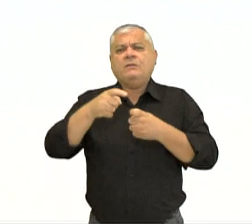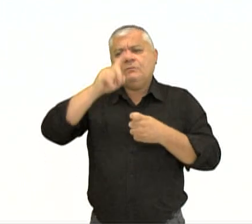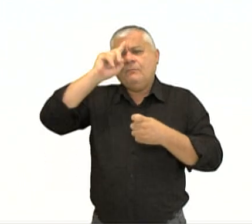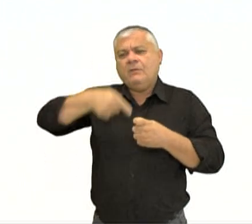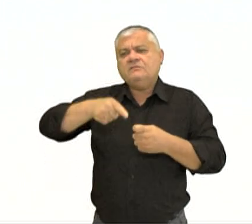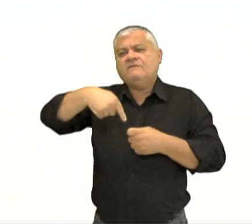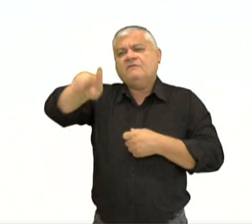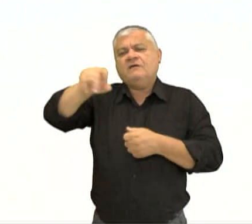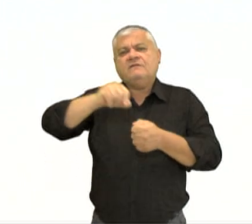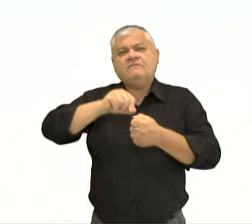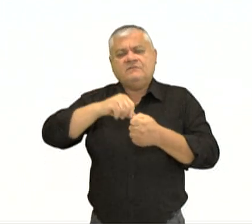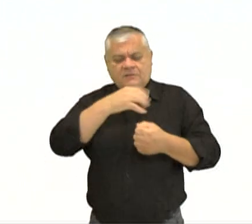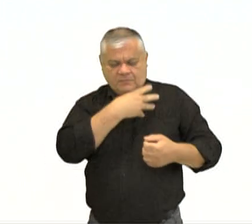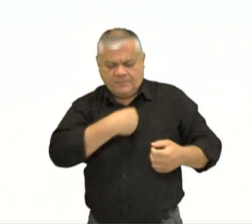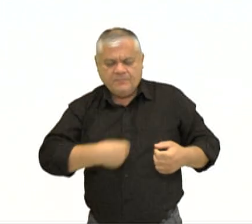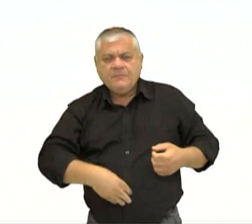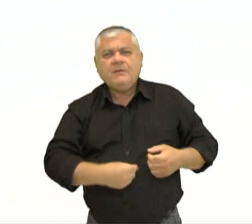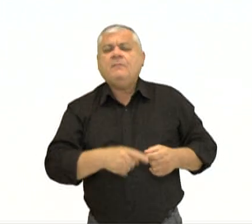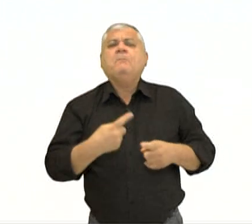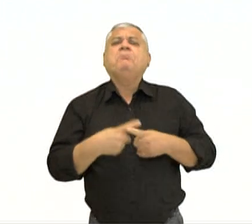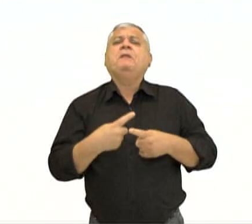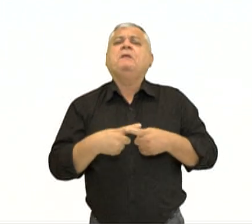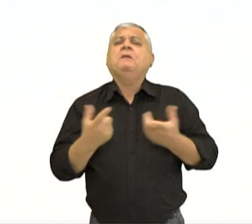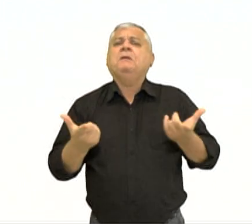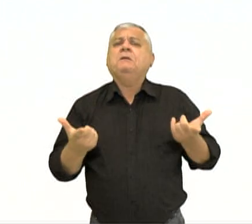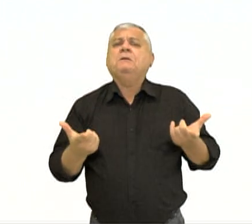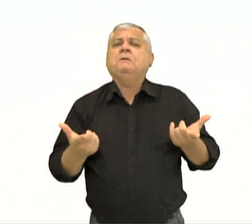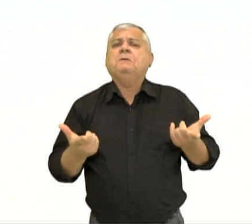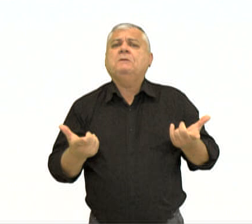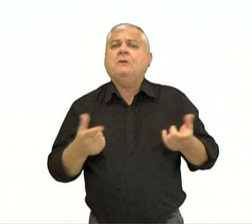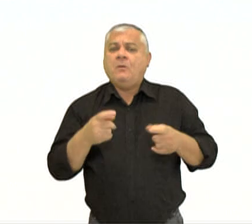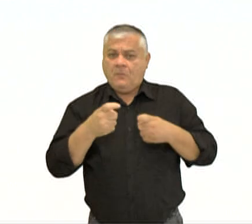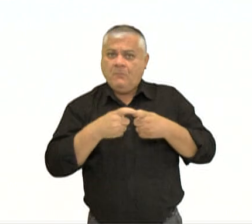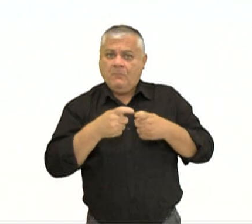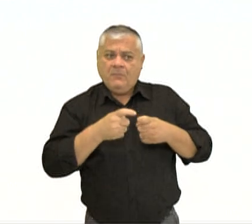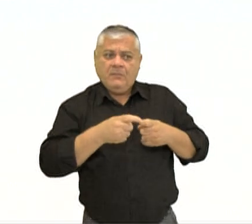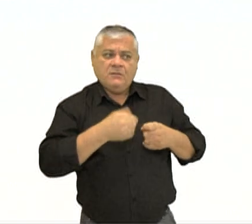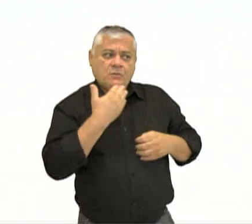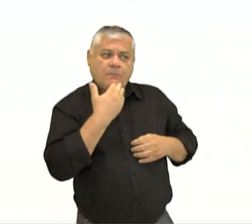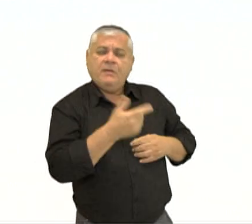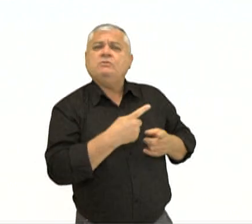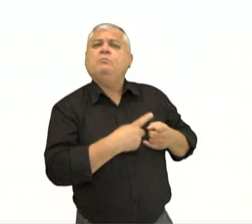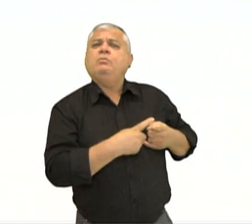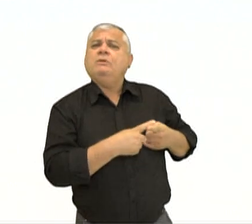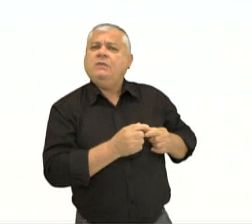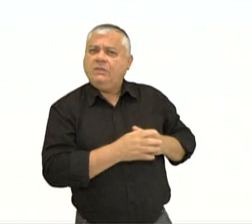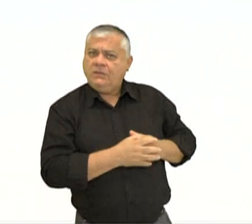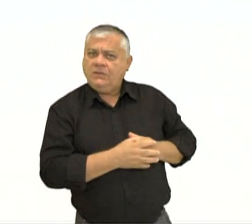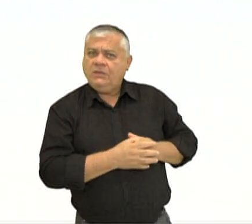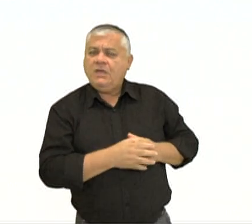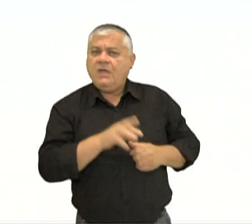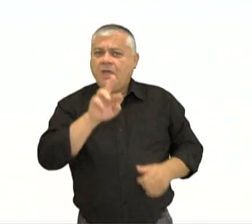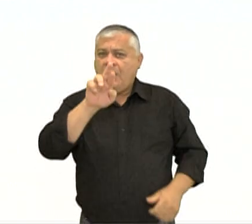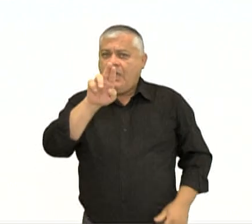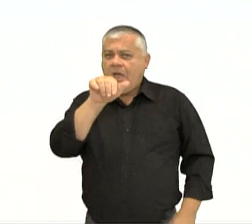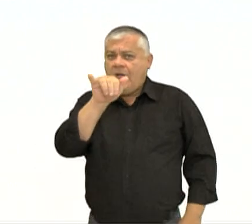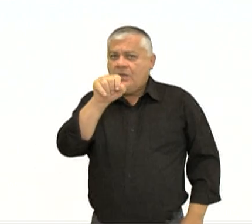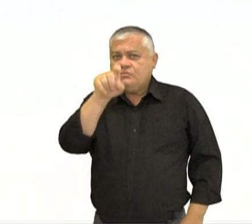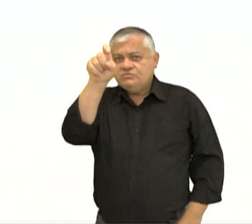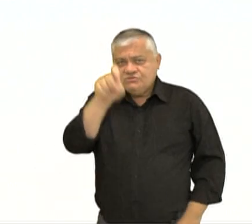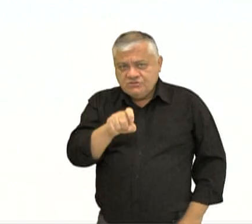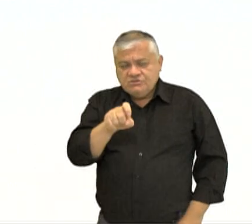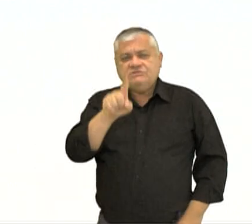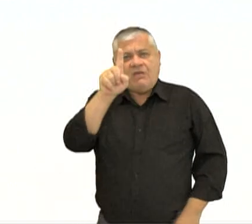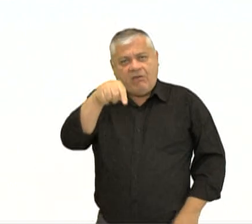que serve esse exame? Quando que ele é solicitado? Todos nós conhecemos esse exame por raio-x ou